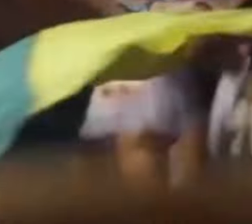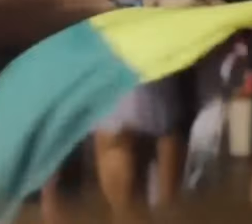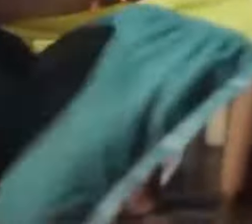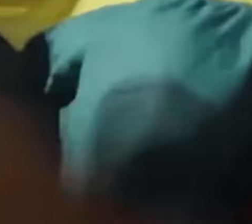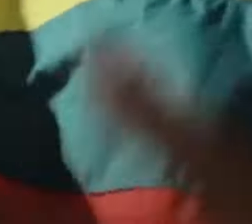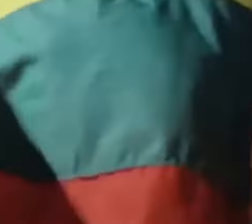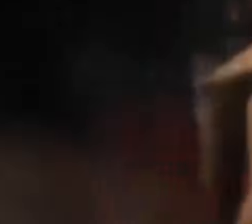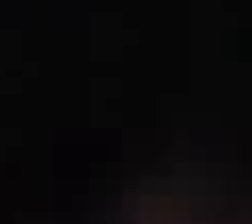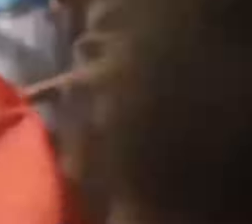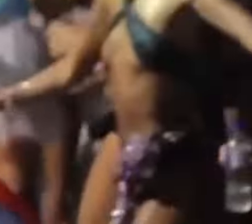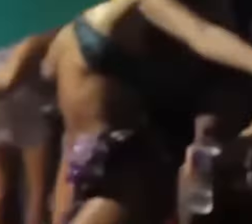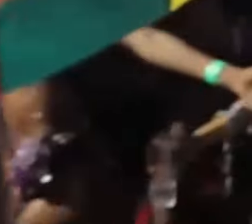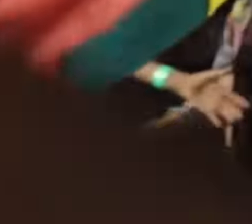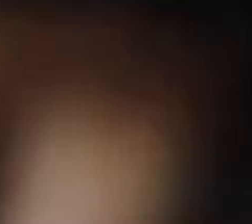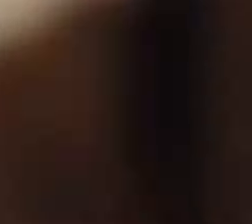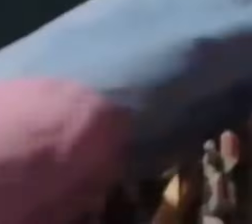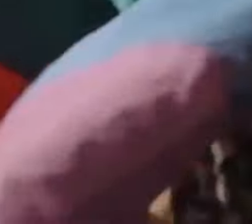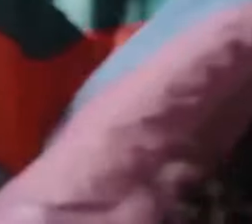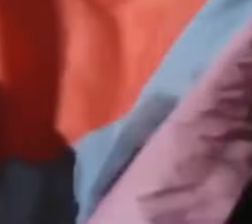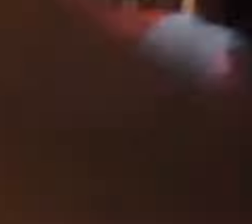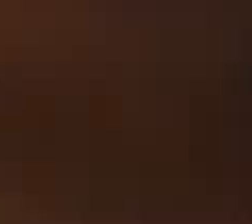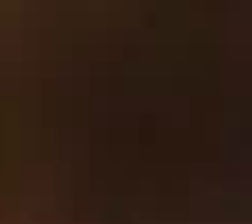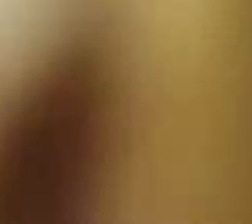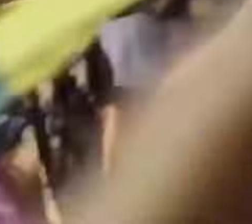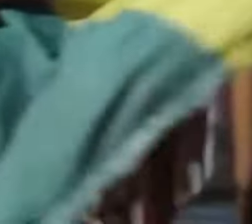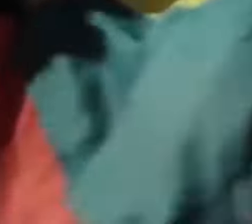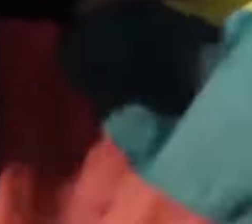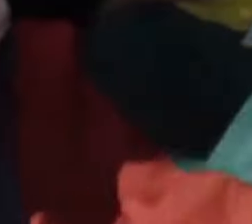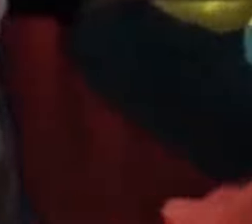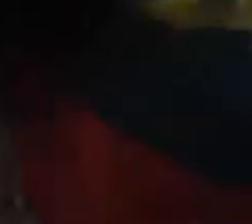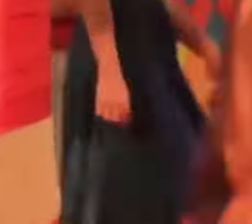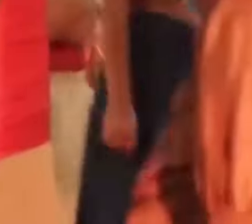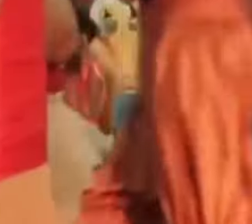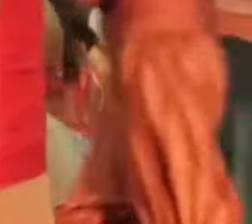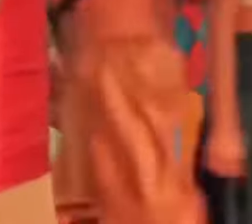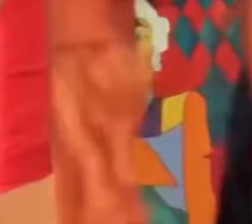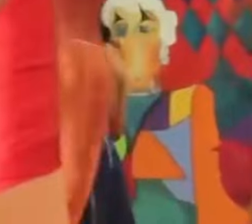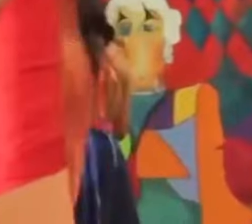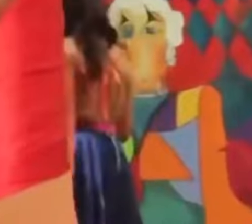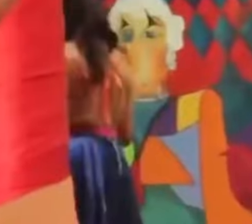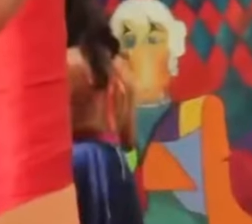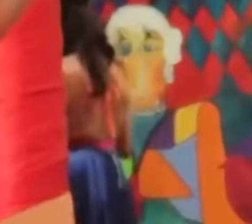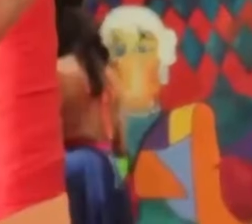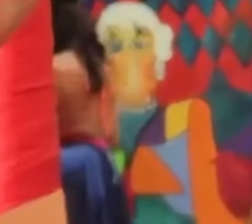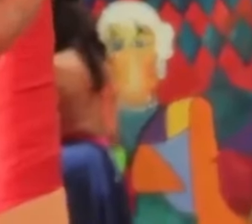mudam, chego mais perto só pra ver. Era